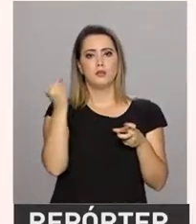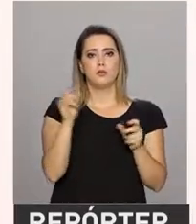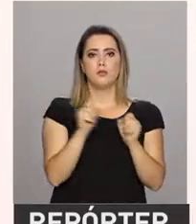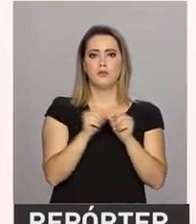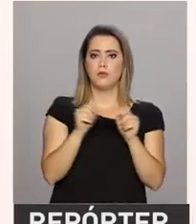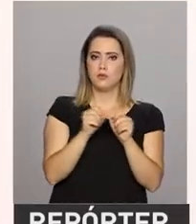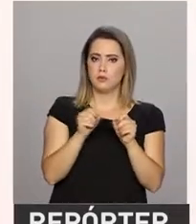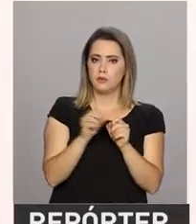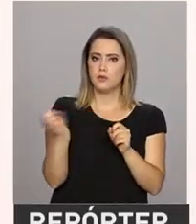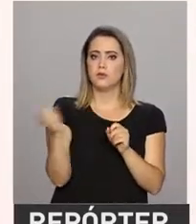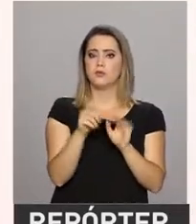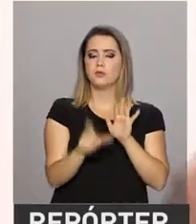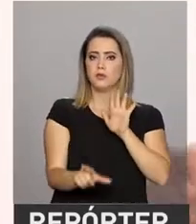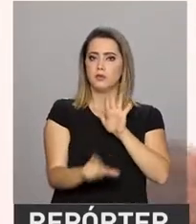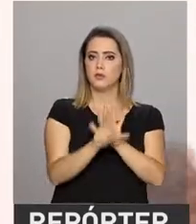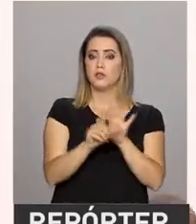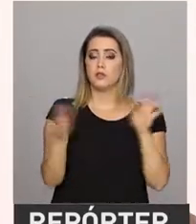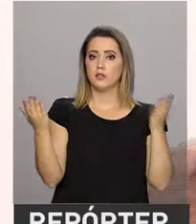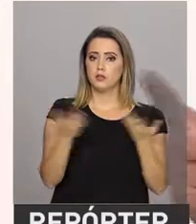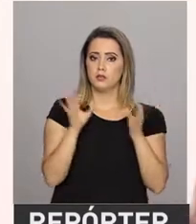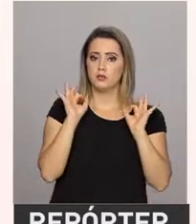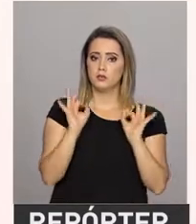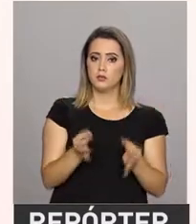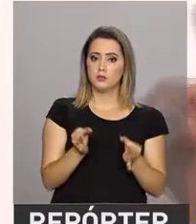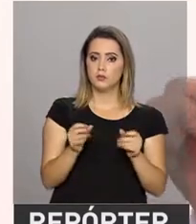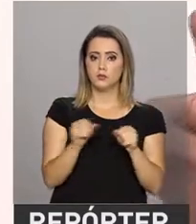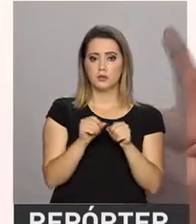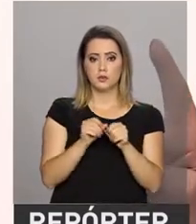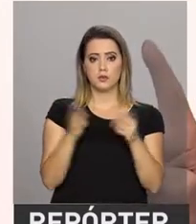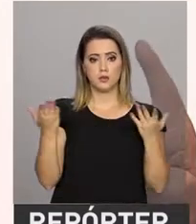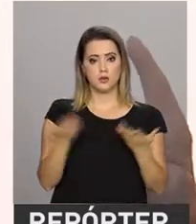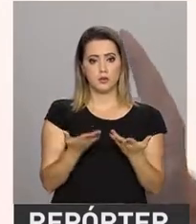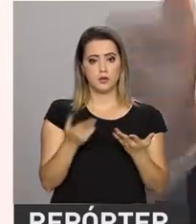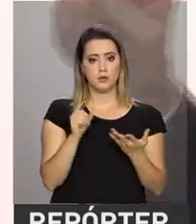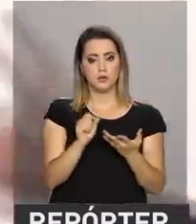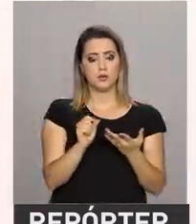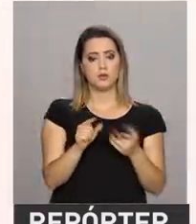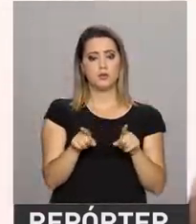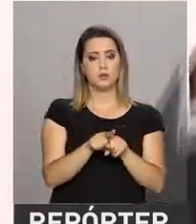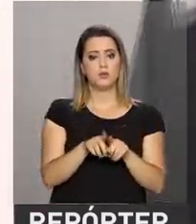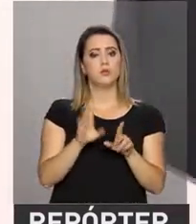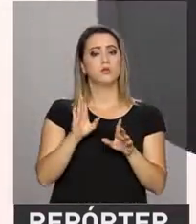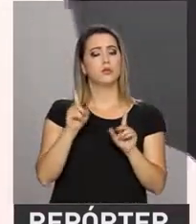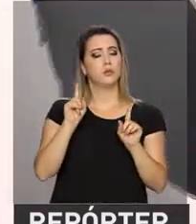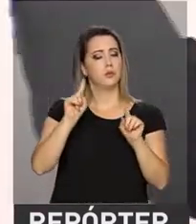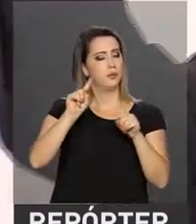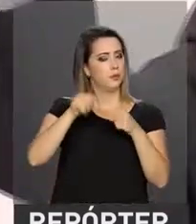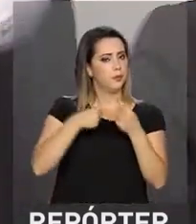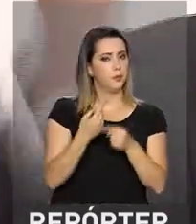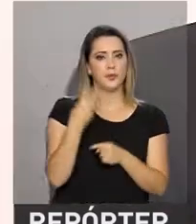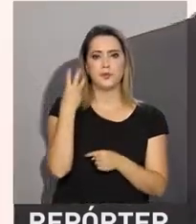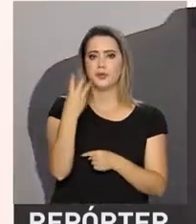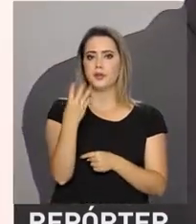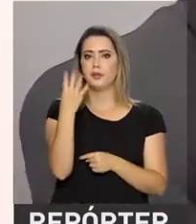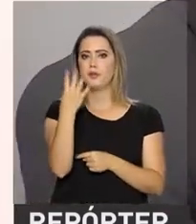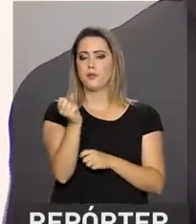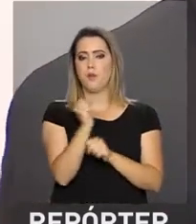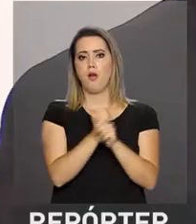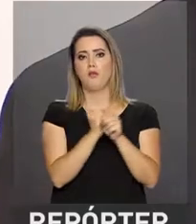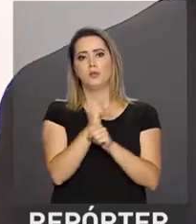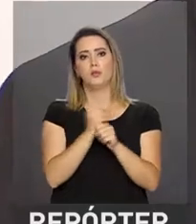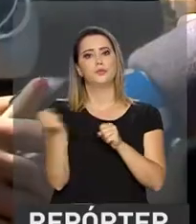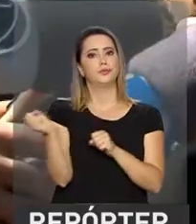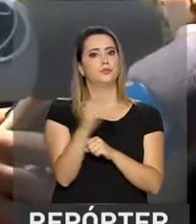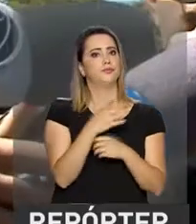se uma reforma agora e certa e seguramente fazendo-a agora ainda assim é preciso depois daqui 34 fazer uma nova